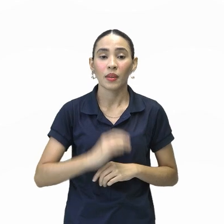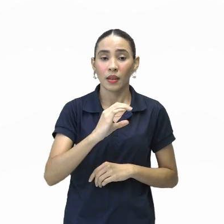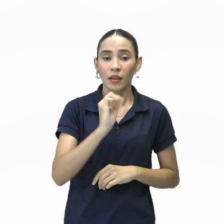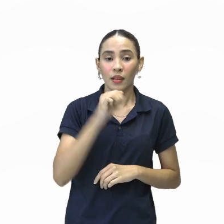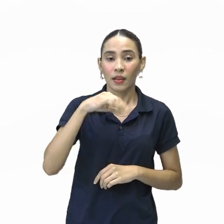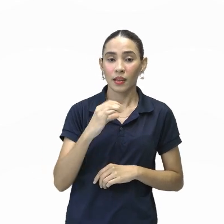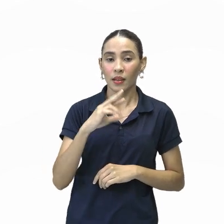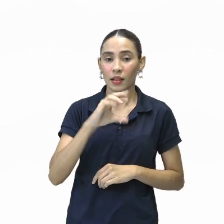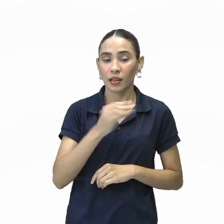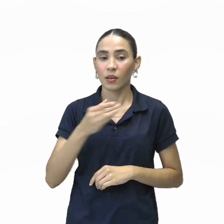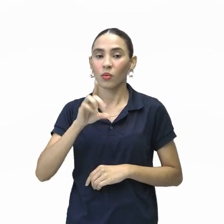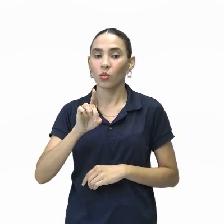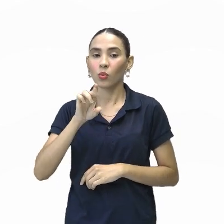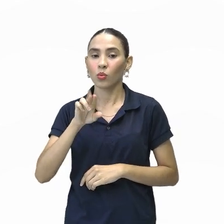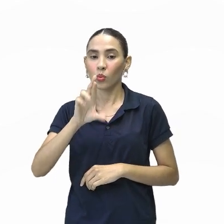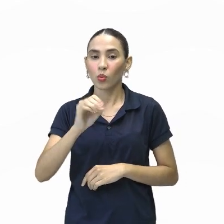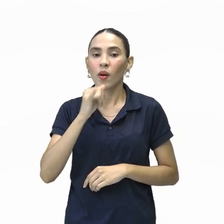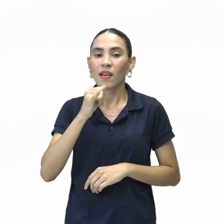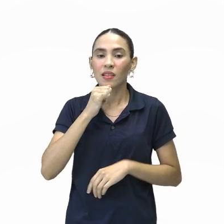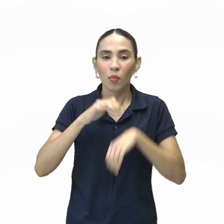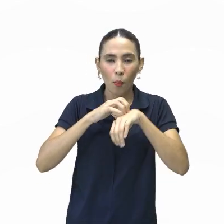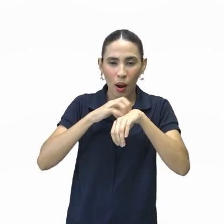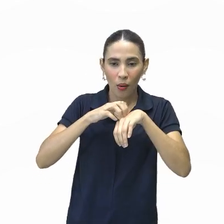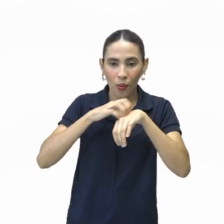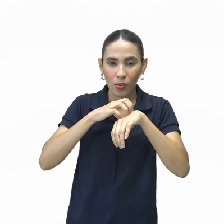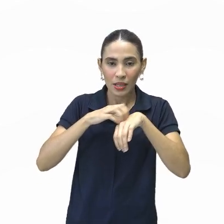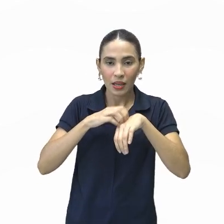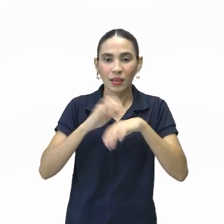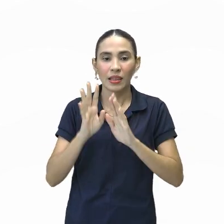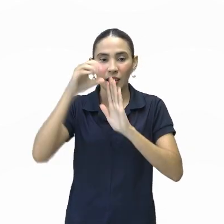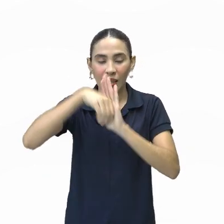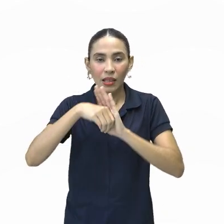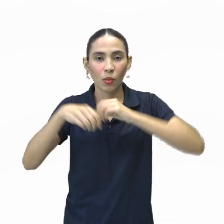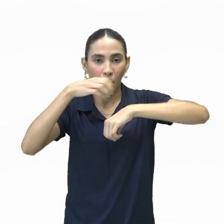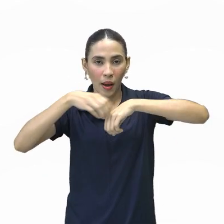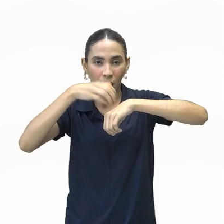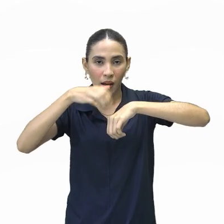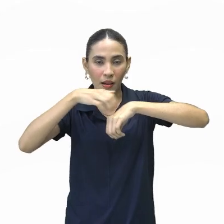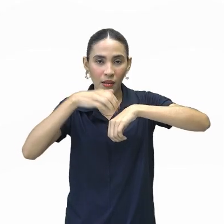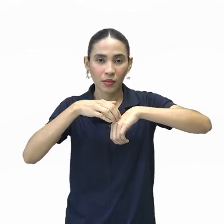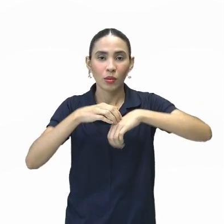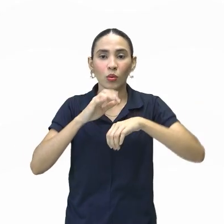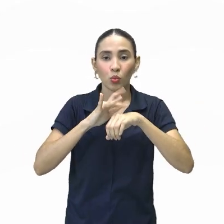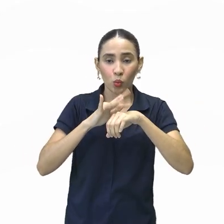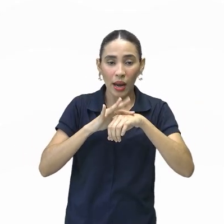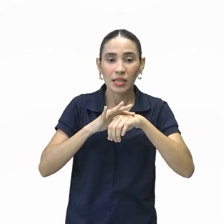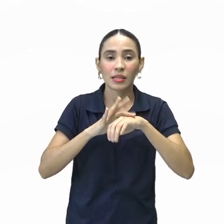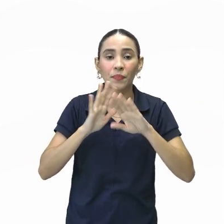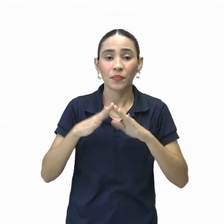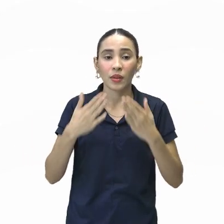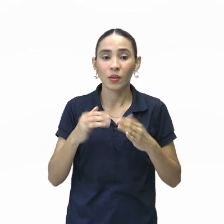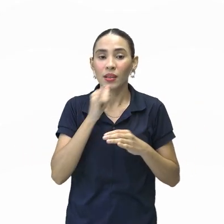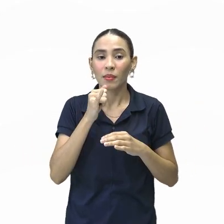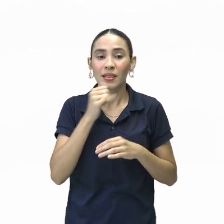de cancro duro, que é uma úlcera indolor, ou seja, um ferimento no local da infecção. Né?